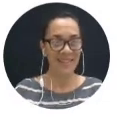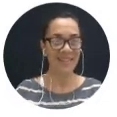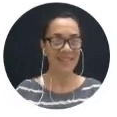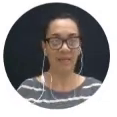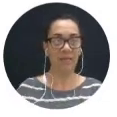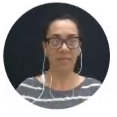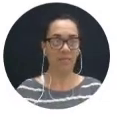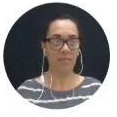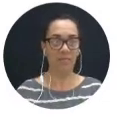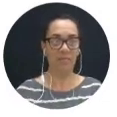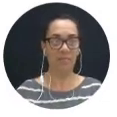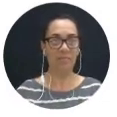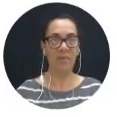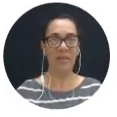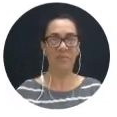Boa tarde.